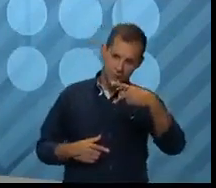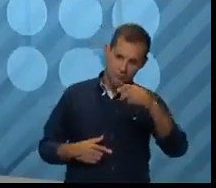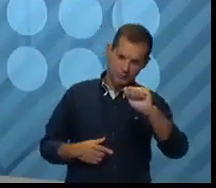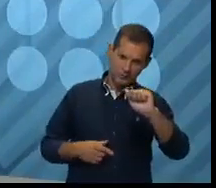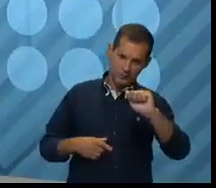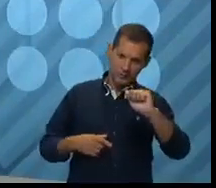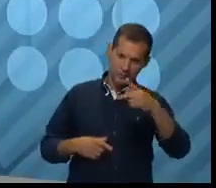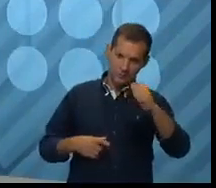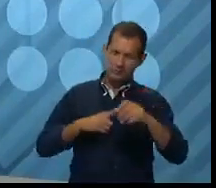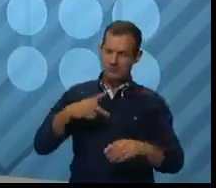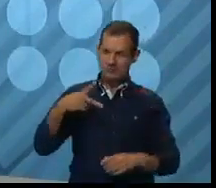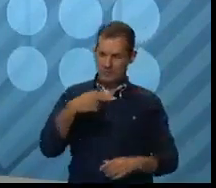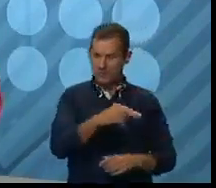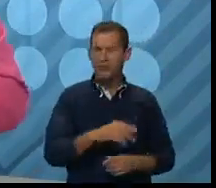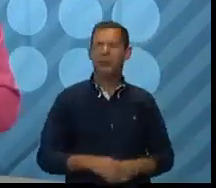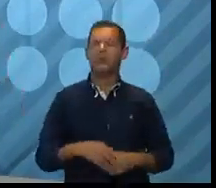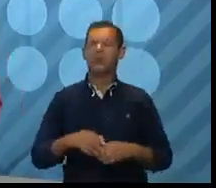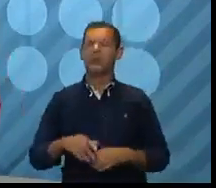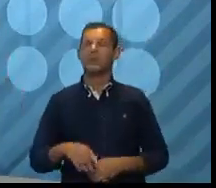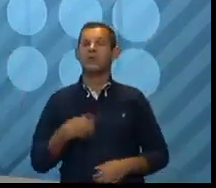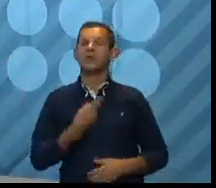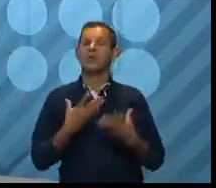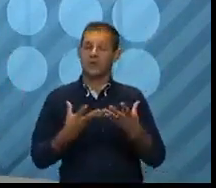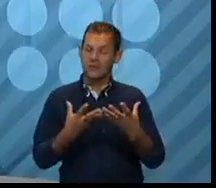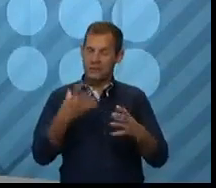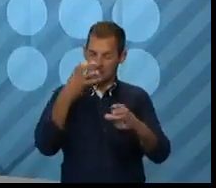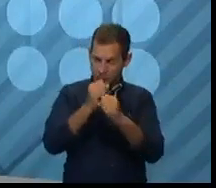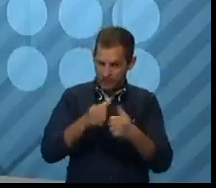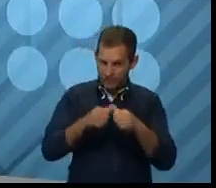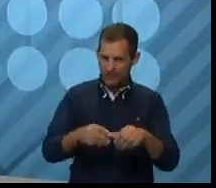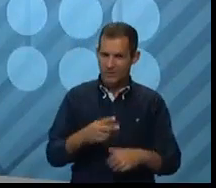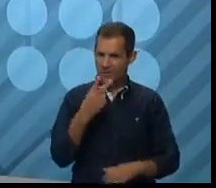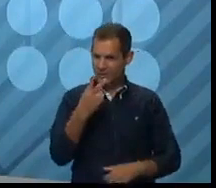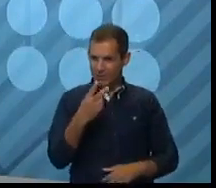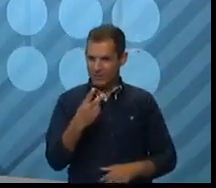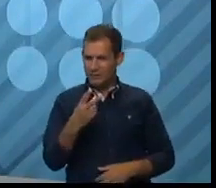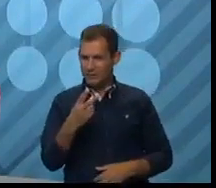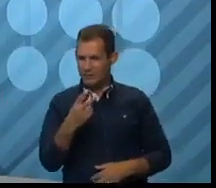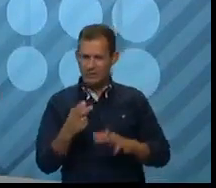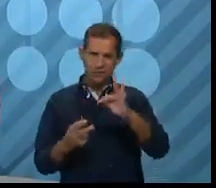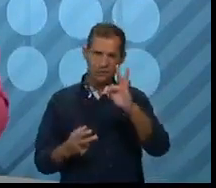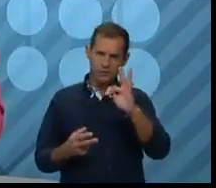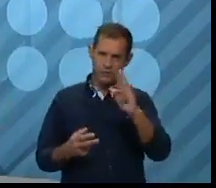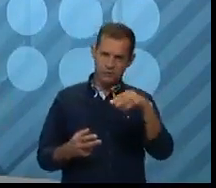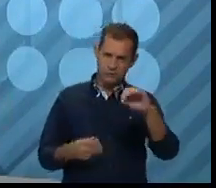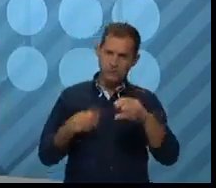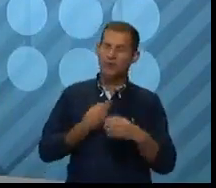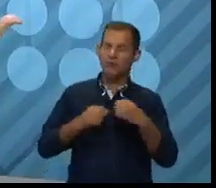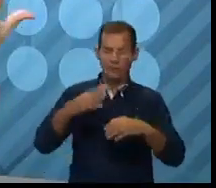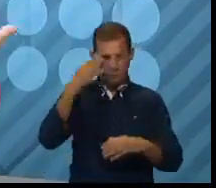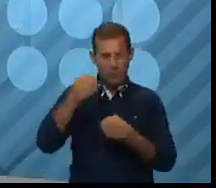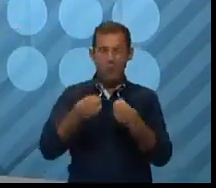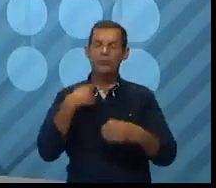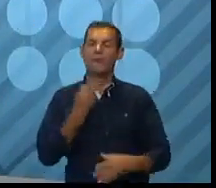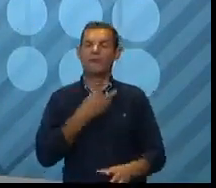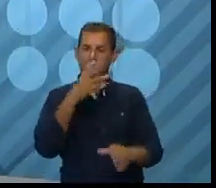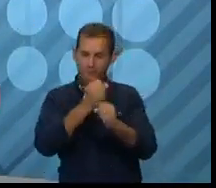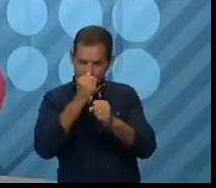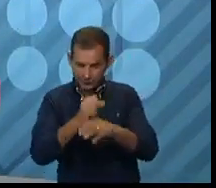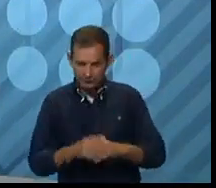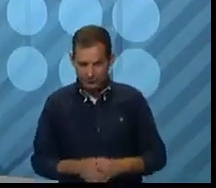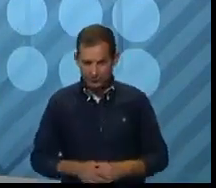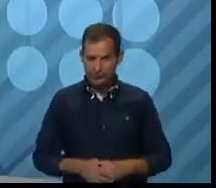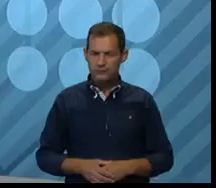um corte, então a área que nós vamos querer calcular, ela vai estar entre duas funções. A gente precisa saber como que a gente